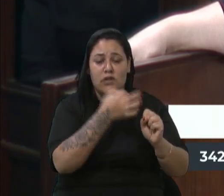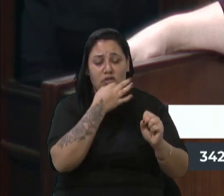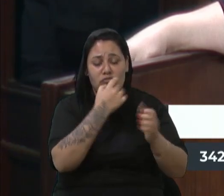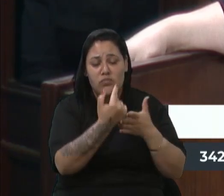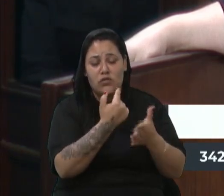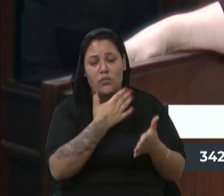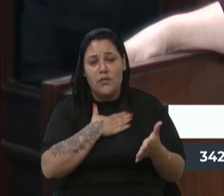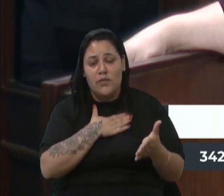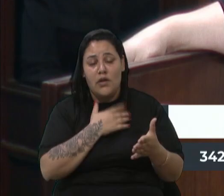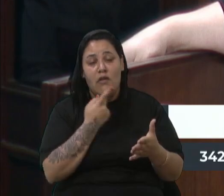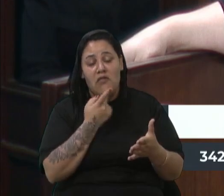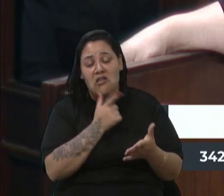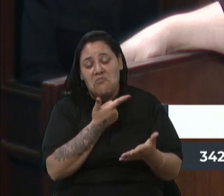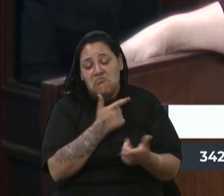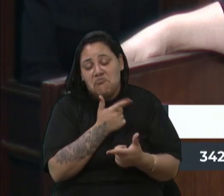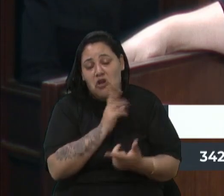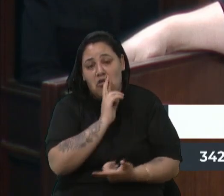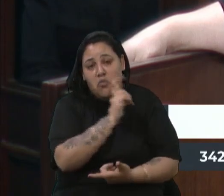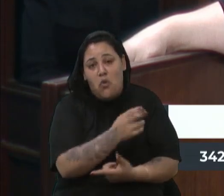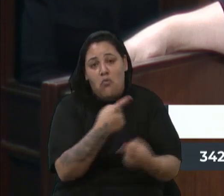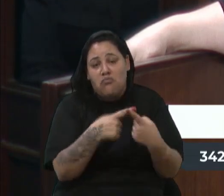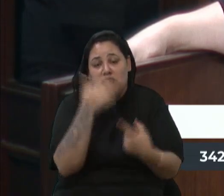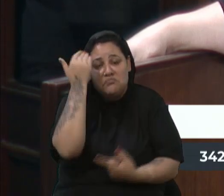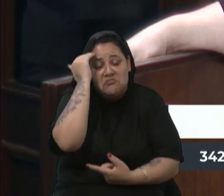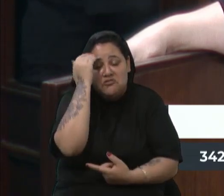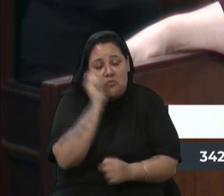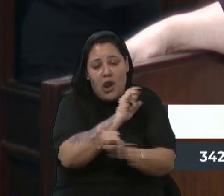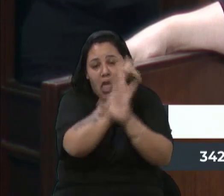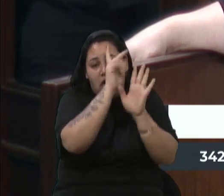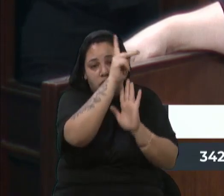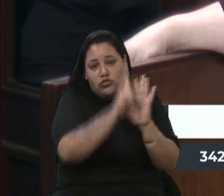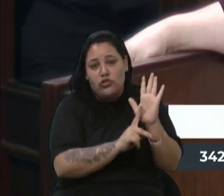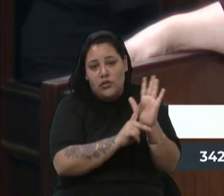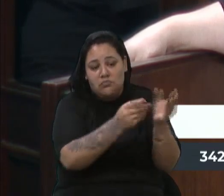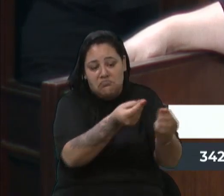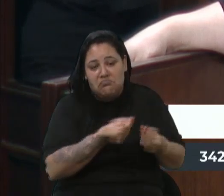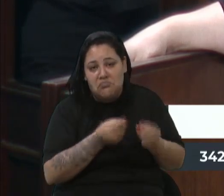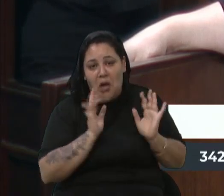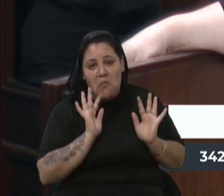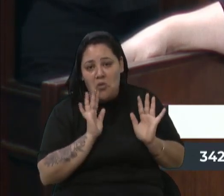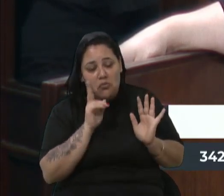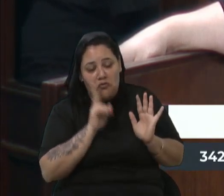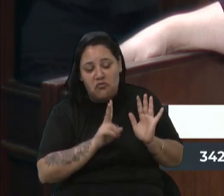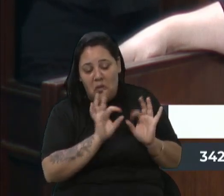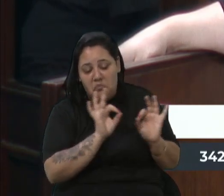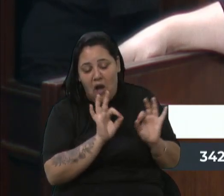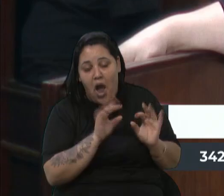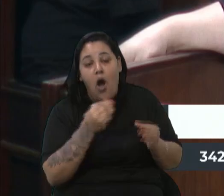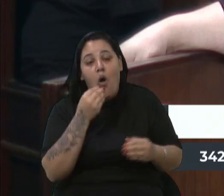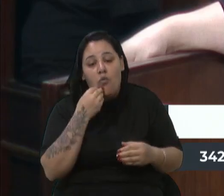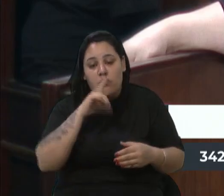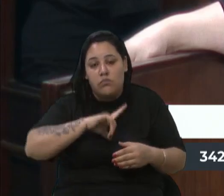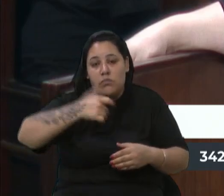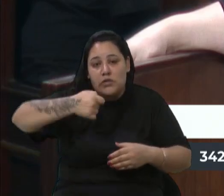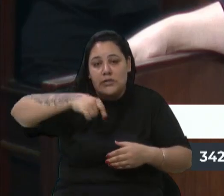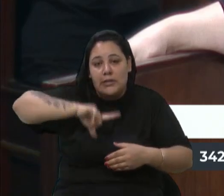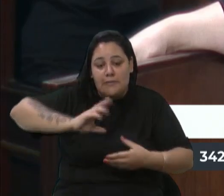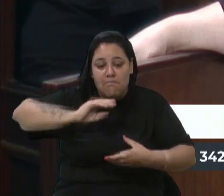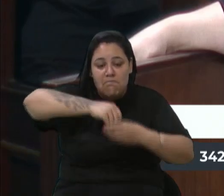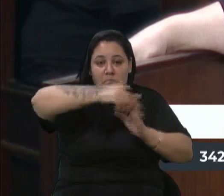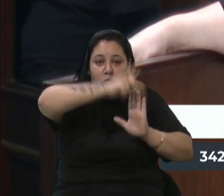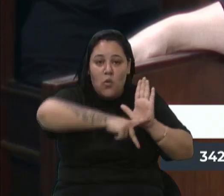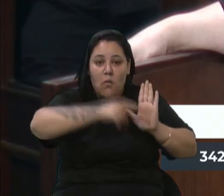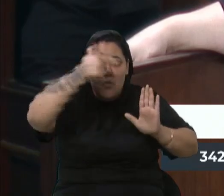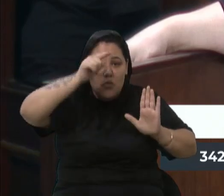não tinha uma posição por não entender ainda o projeto, não ter ainda o projeto em mãos. É óbvio que a gente tem que ter o projeto para entender como vai ser